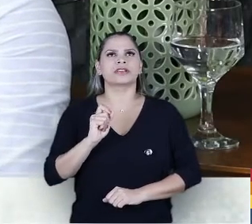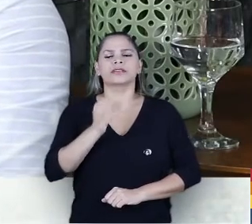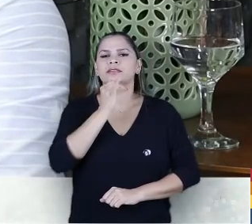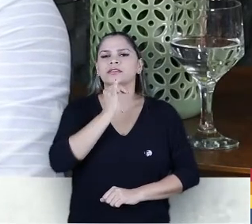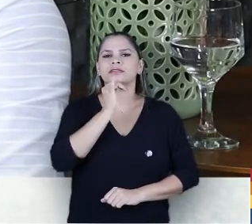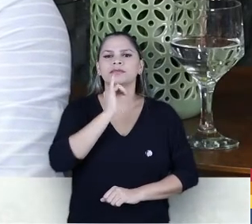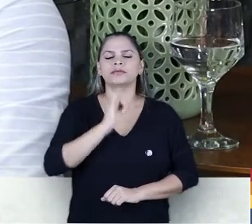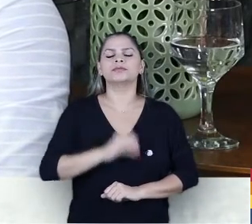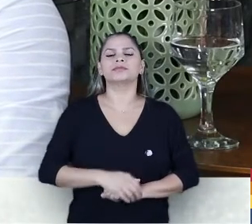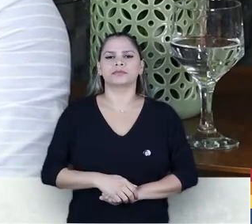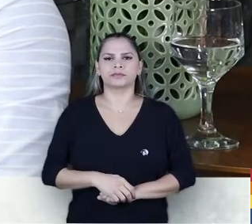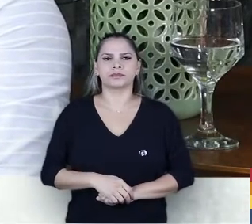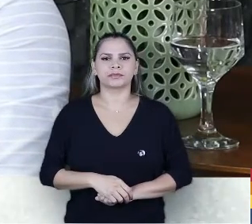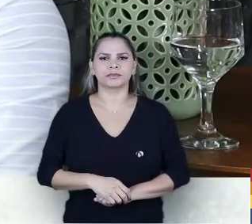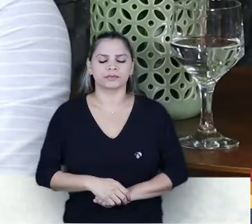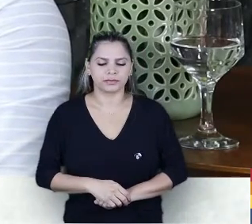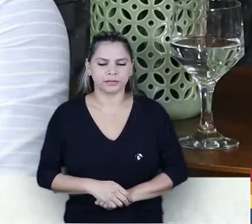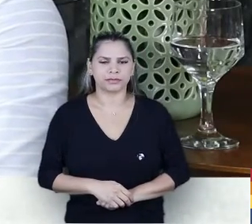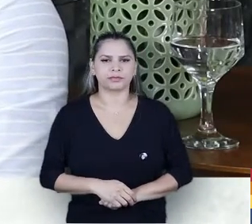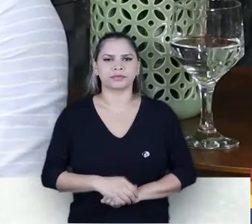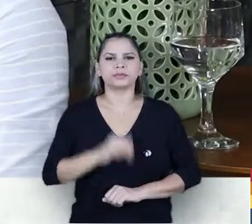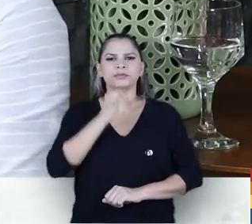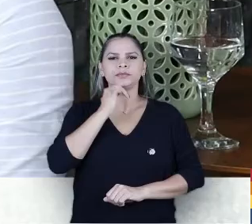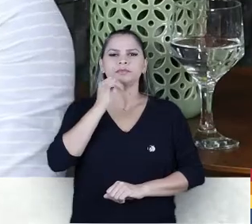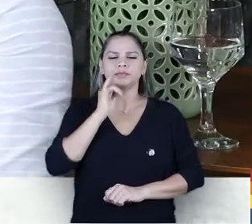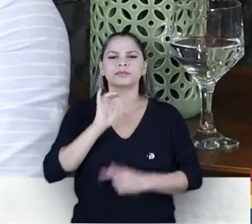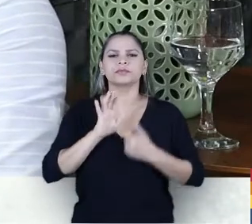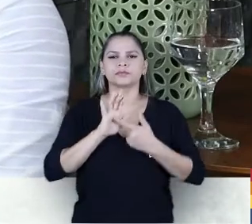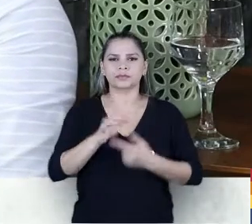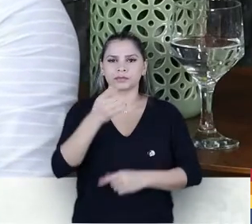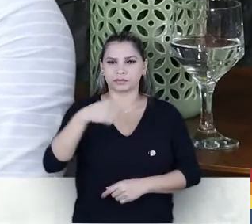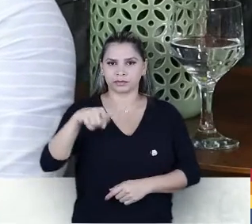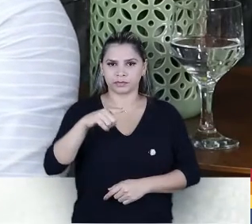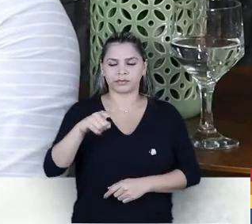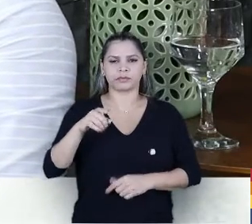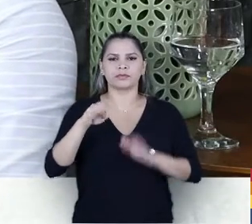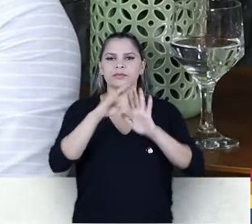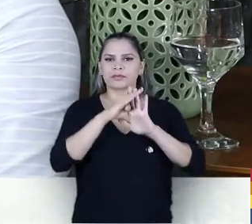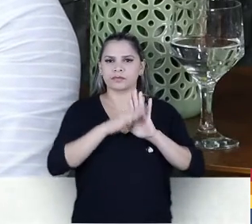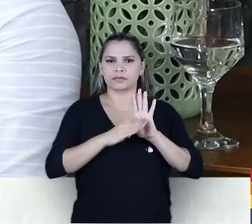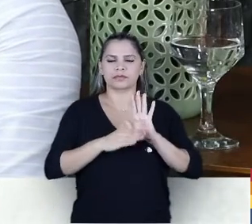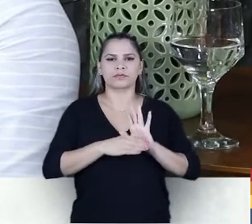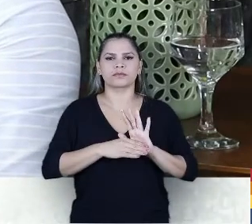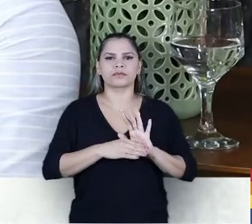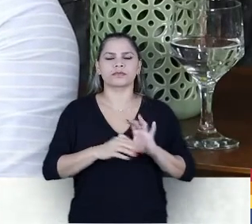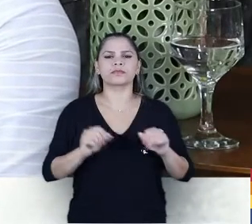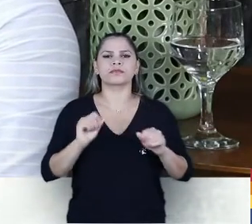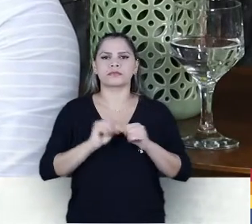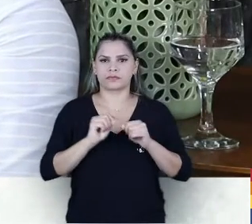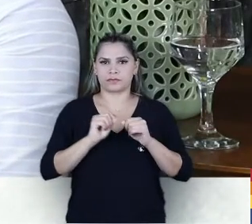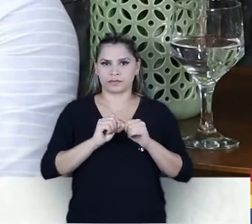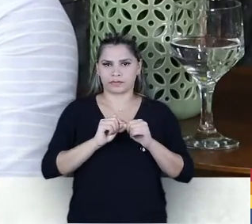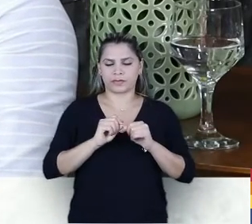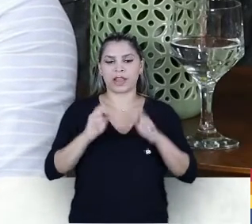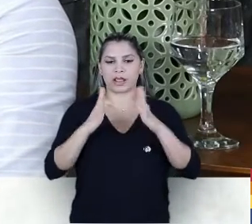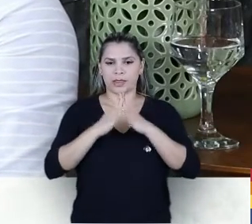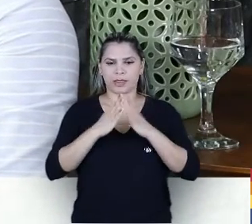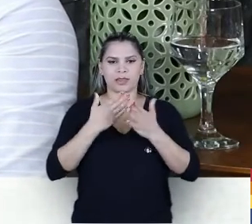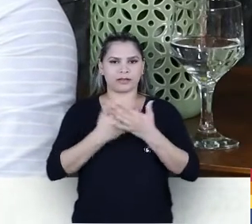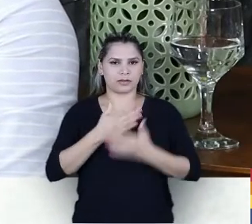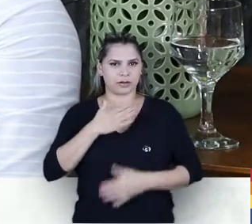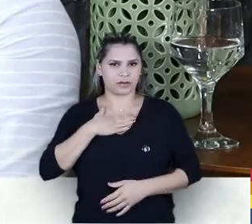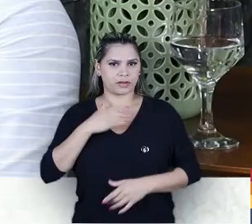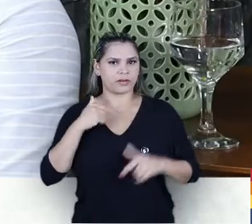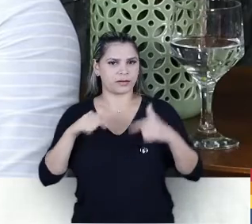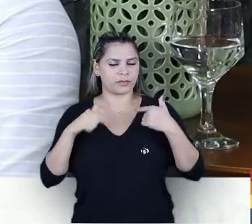implantado, que pode trabalhar a transdisciplinaridade envolvendo todos os